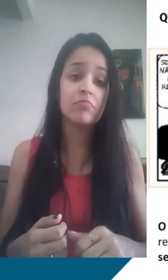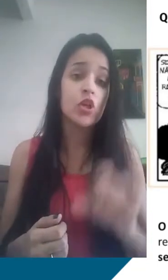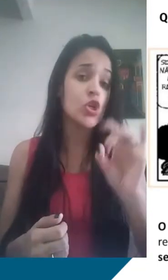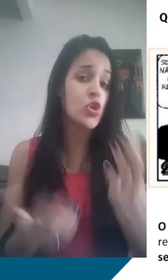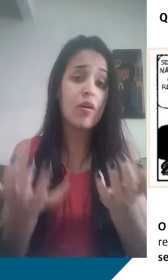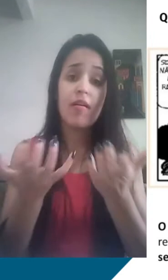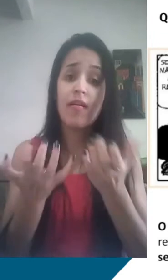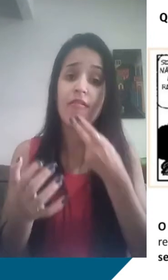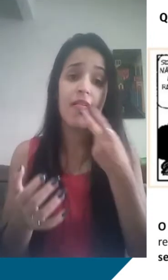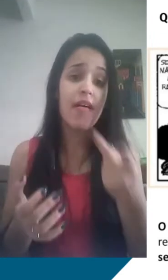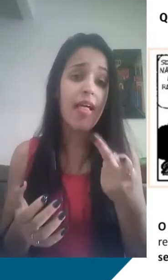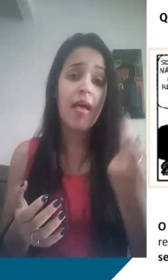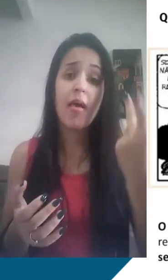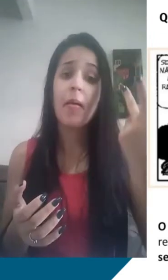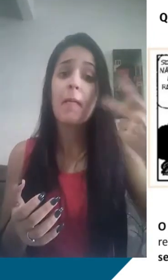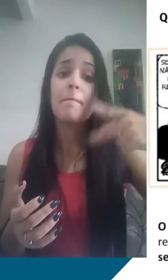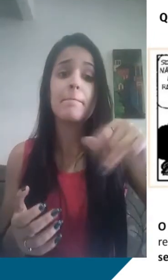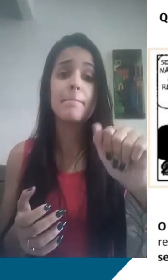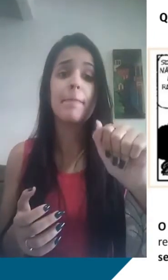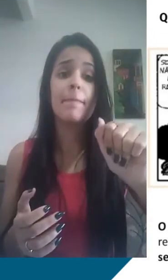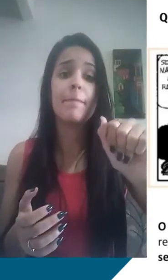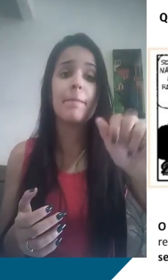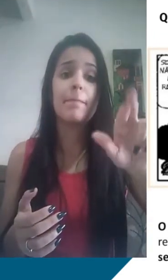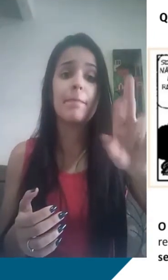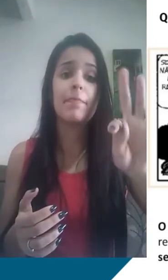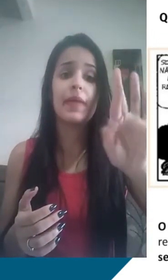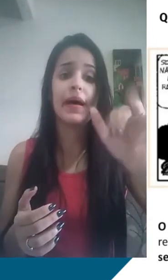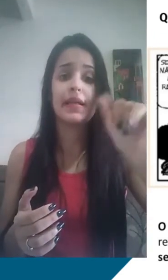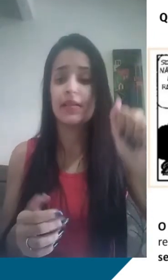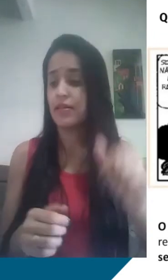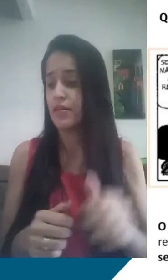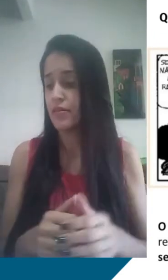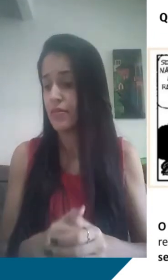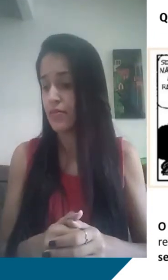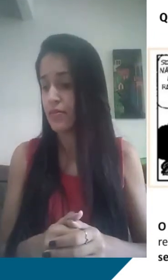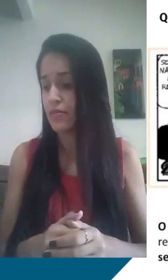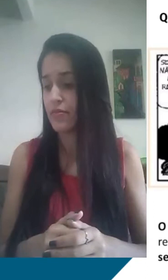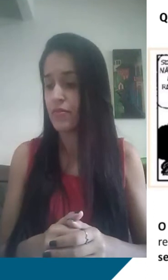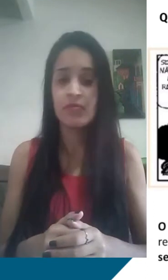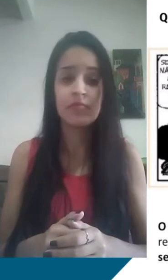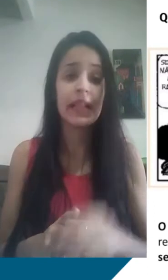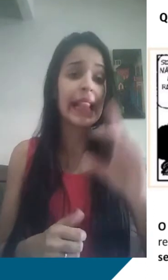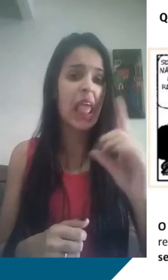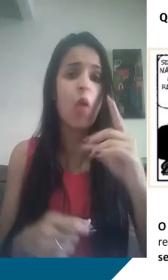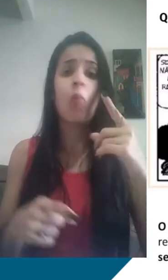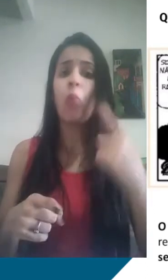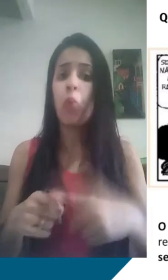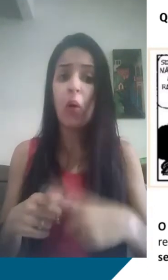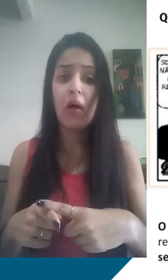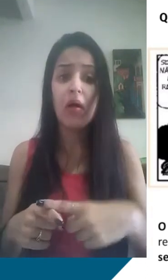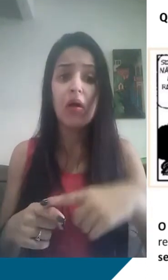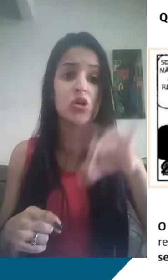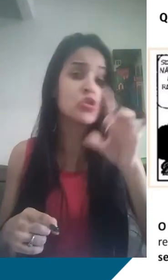no contexto. Por fim, a conjunção porque introduz na frase uma pergunta, não remetendo a nenhum